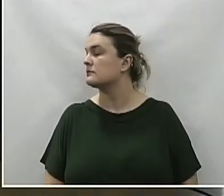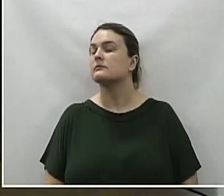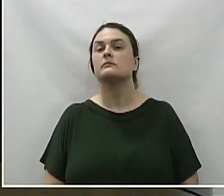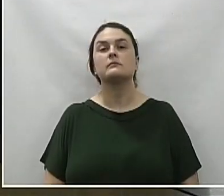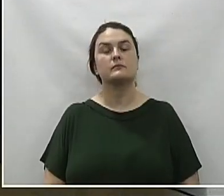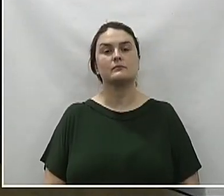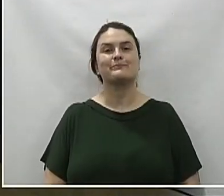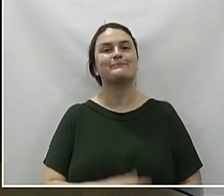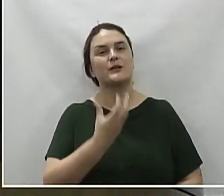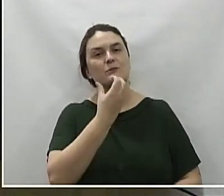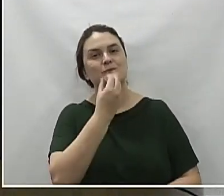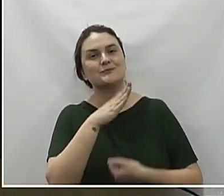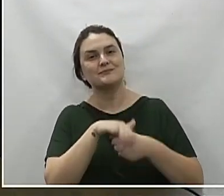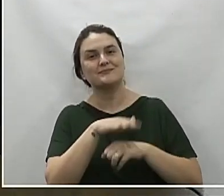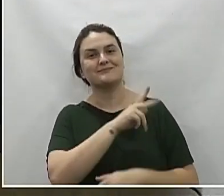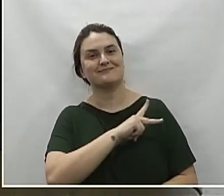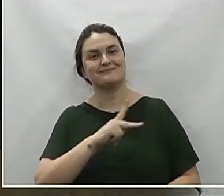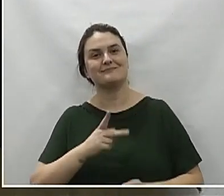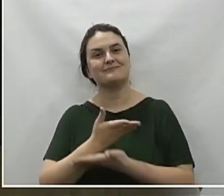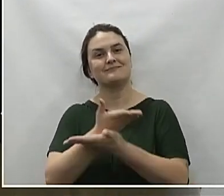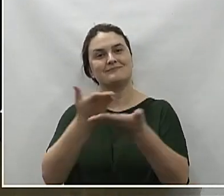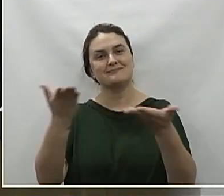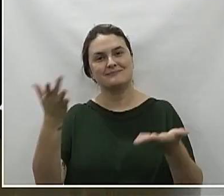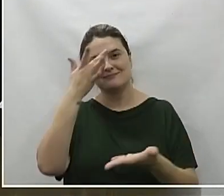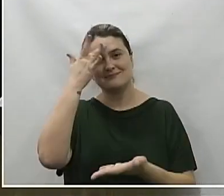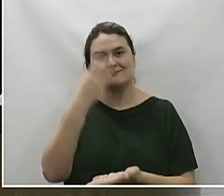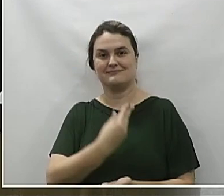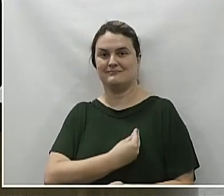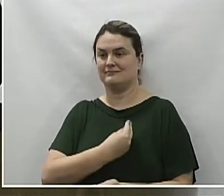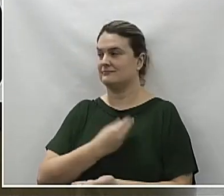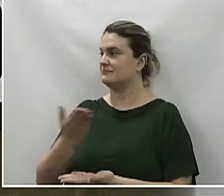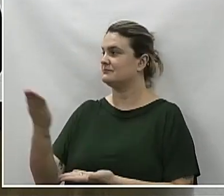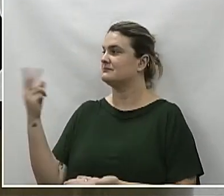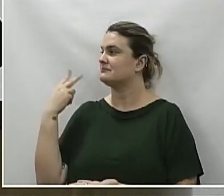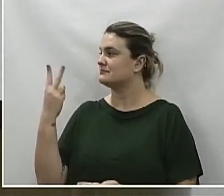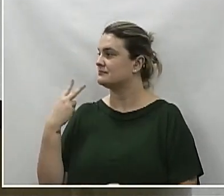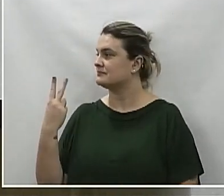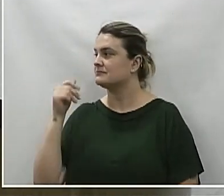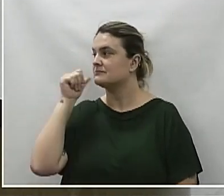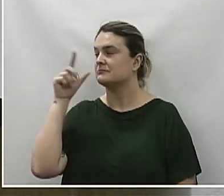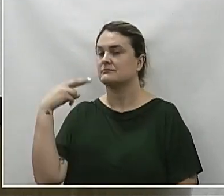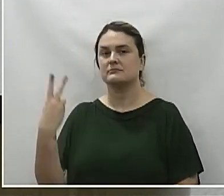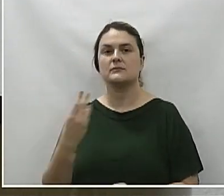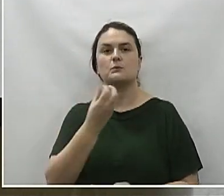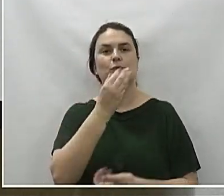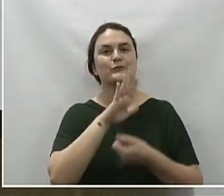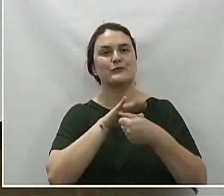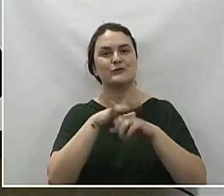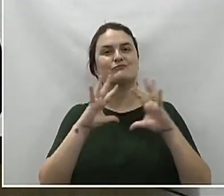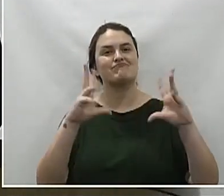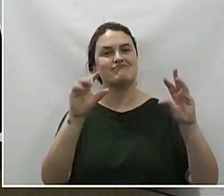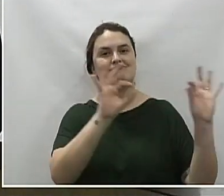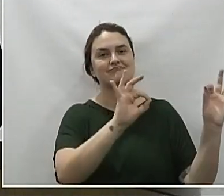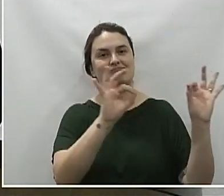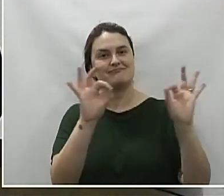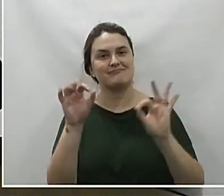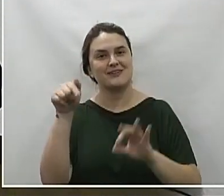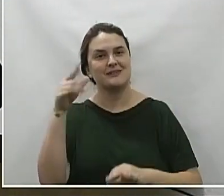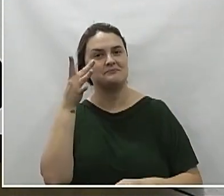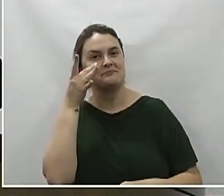Boa noite senhor presidente Boa noite a todos os demais parlamentares dessa casa boa noite a todos que nos assistem aqui